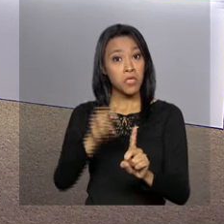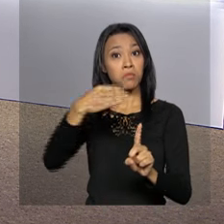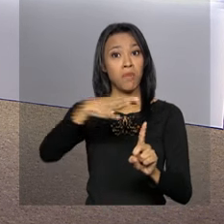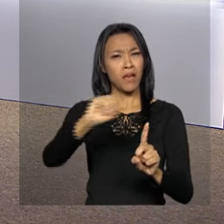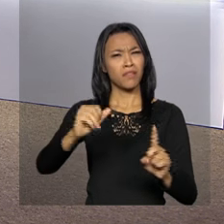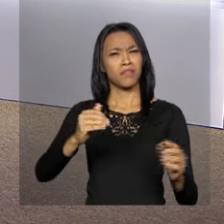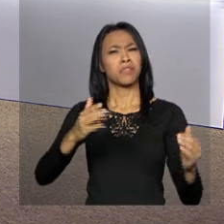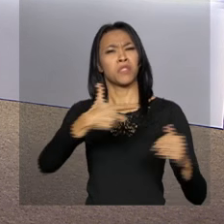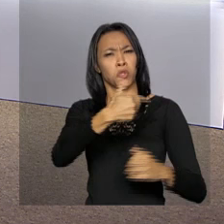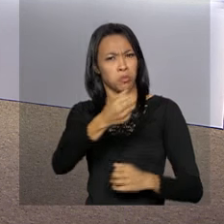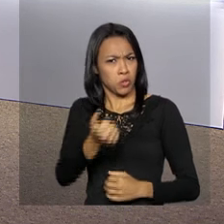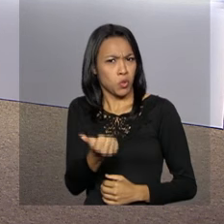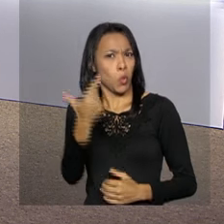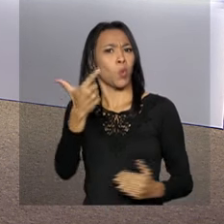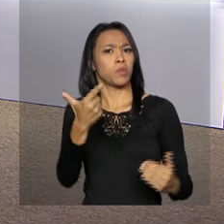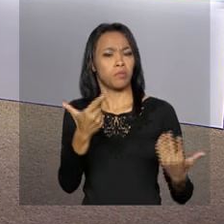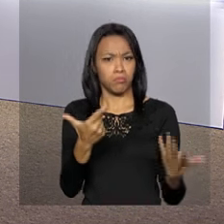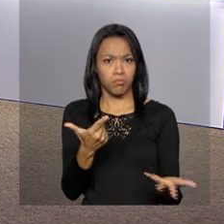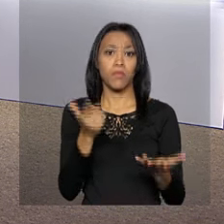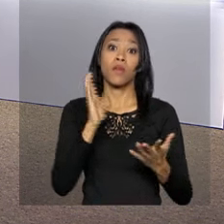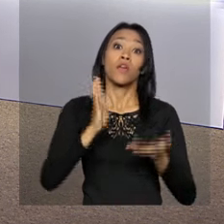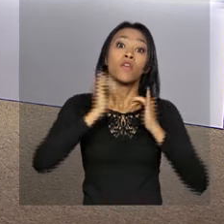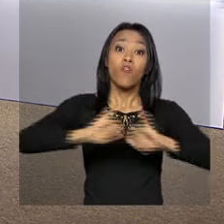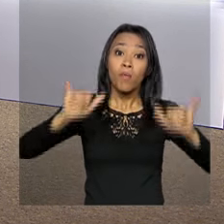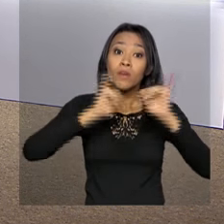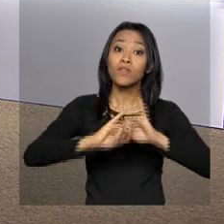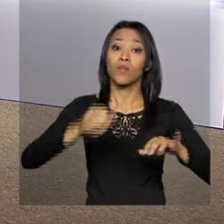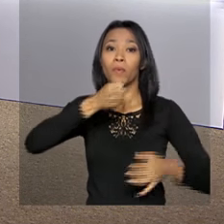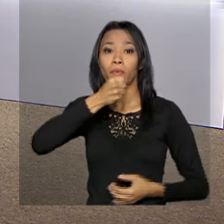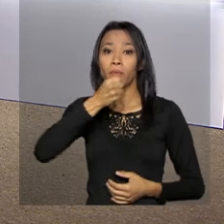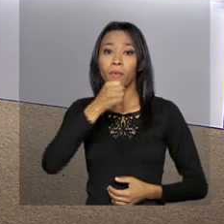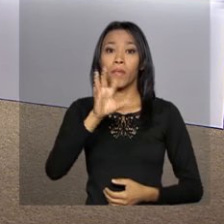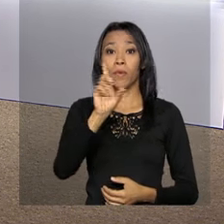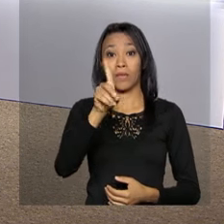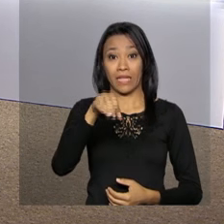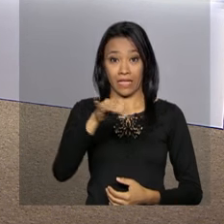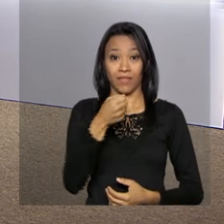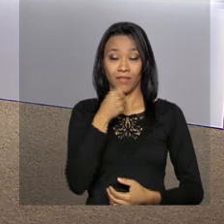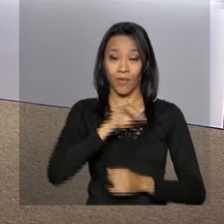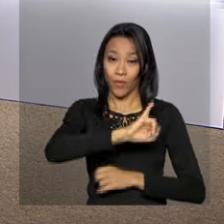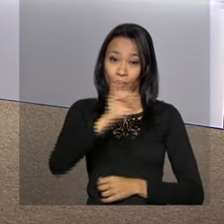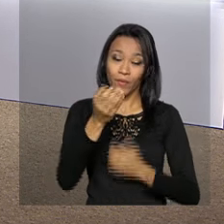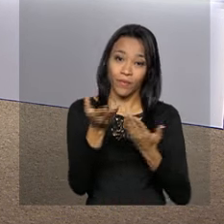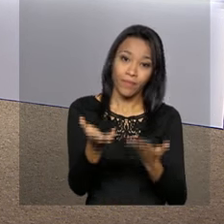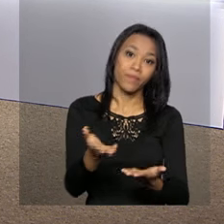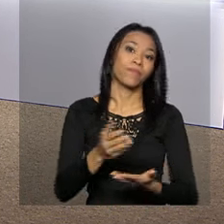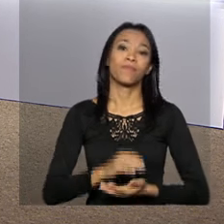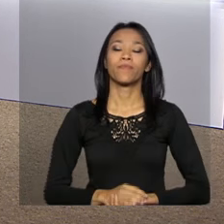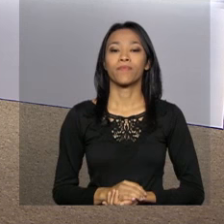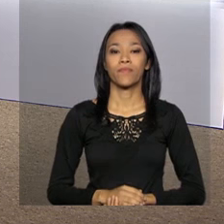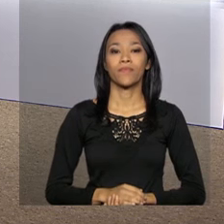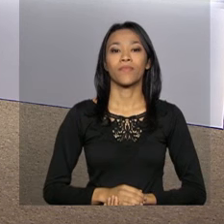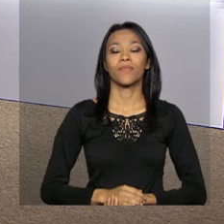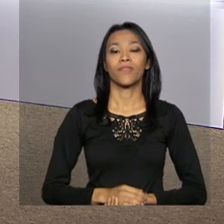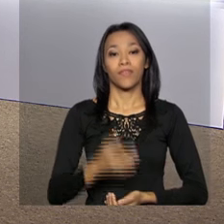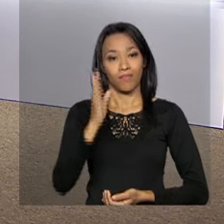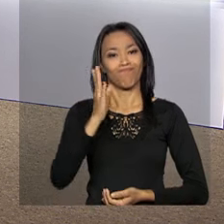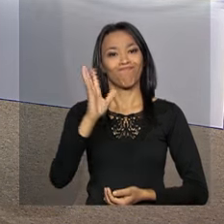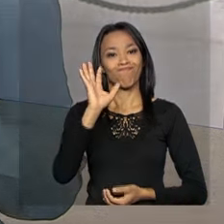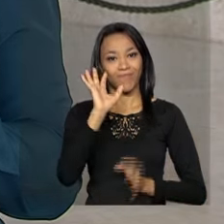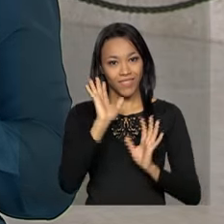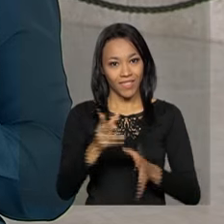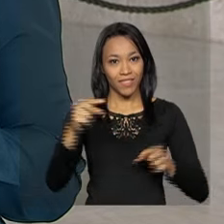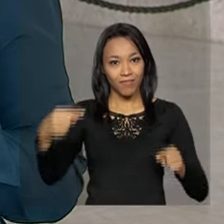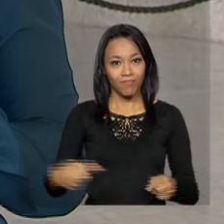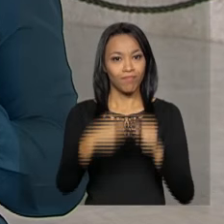desde 2012. As informações ao vivo com a repórter Daniela Almeida. Oi, Daniela. Olá, Daniele. De acordo com